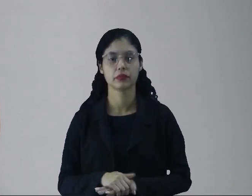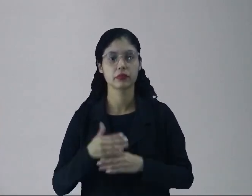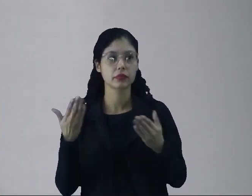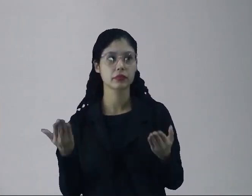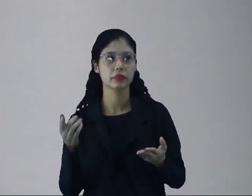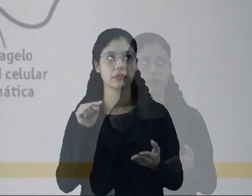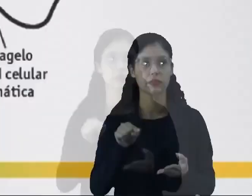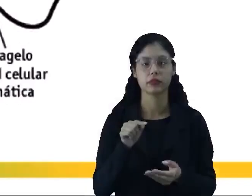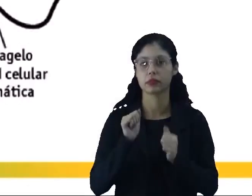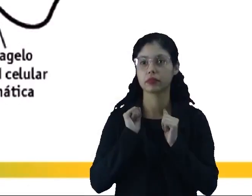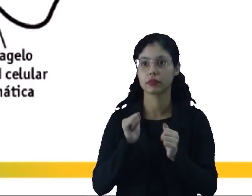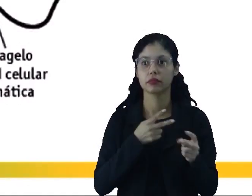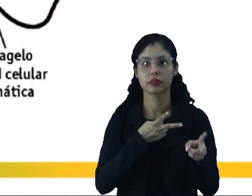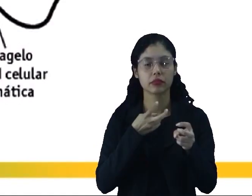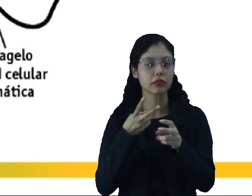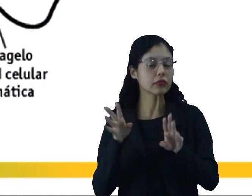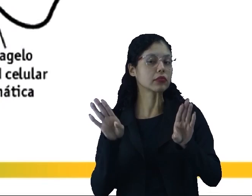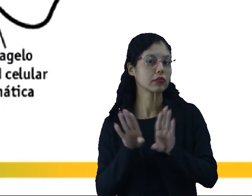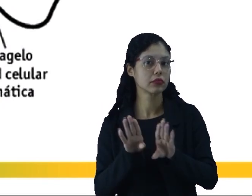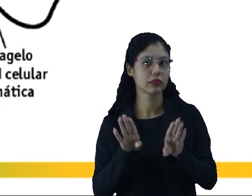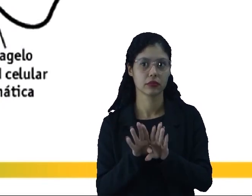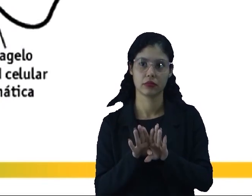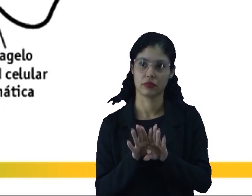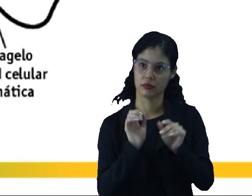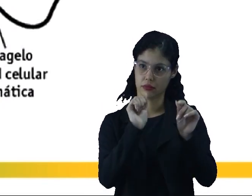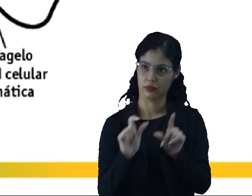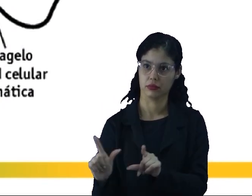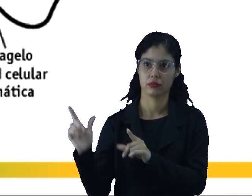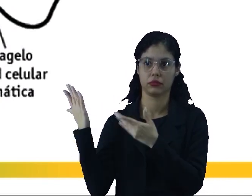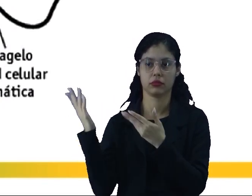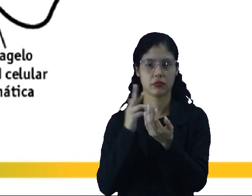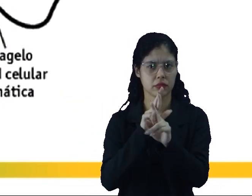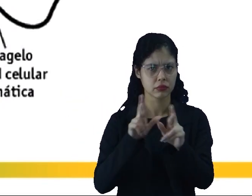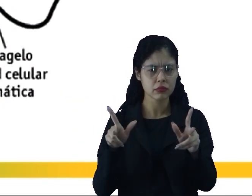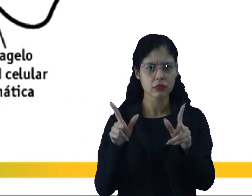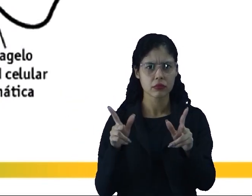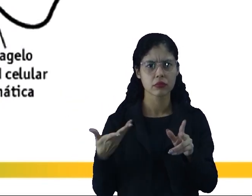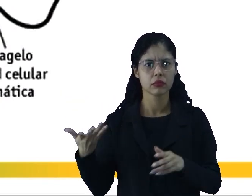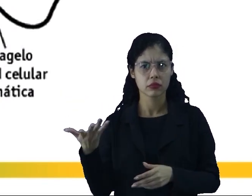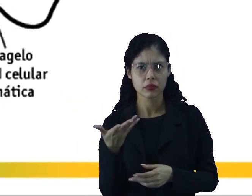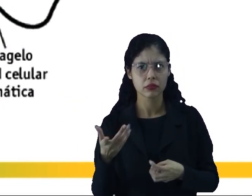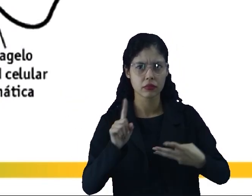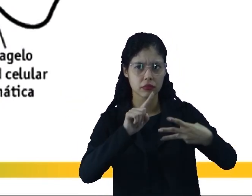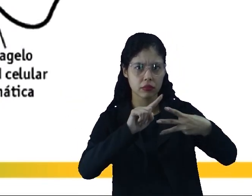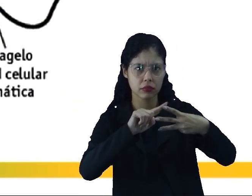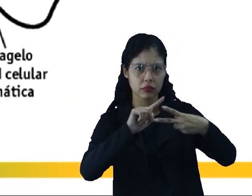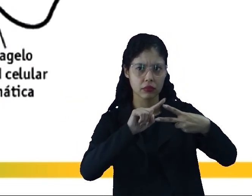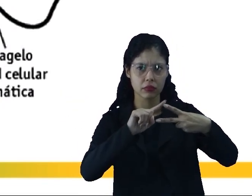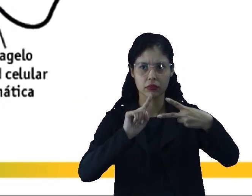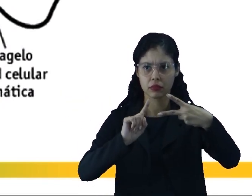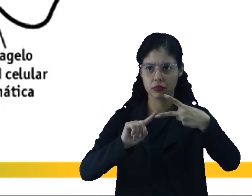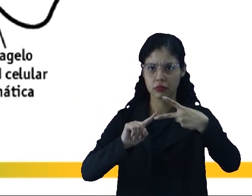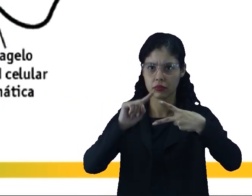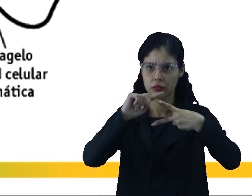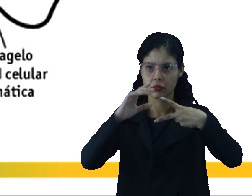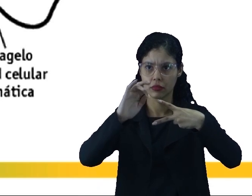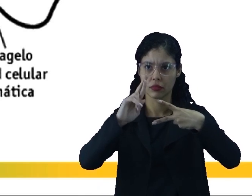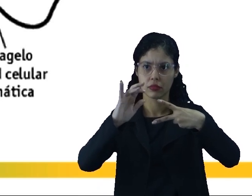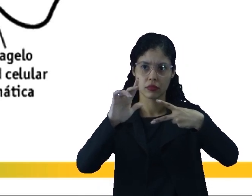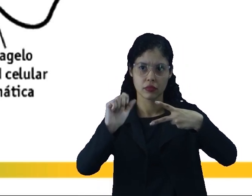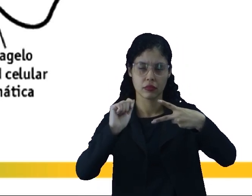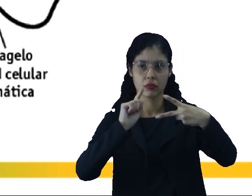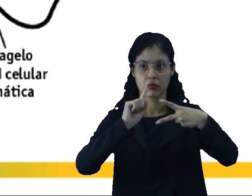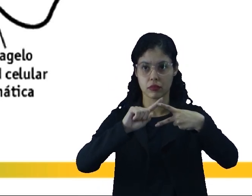Então aqui vocês podem observar também no retorno desse slide a diferença básica entre uma célula eucariótica e uma célula